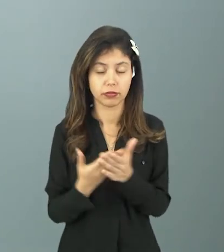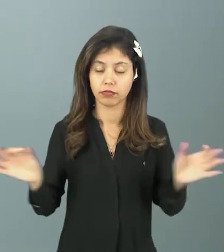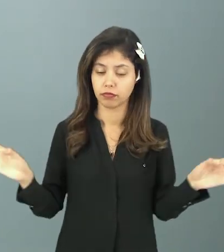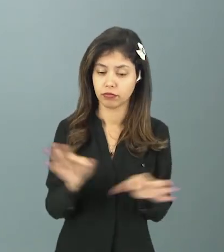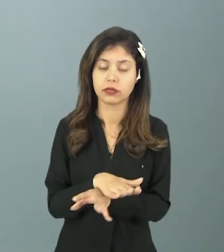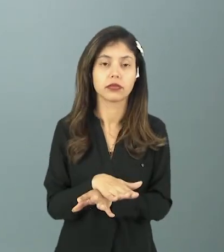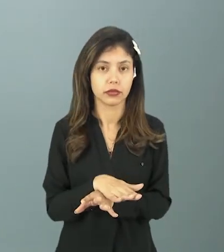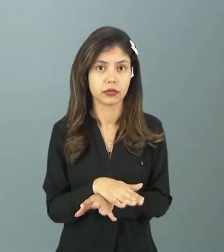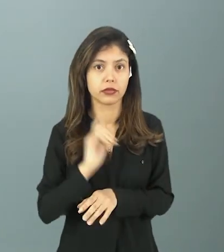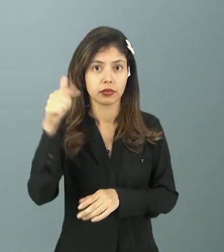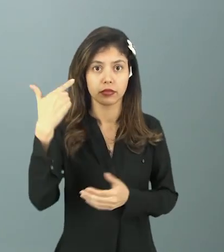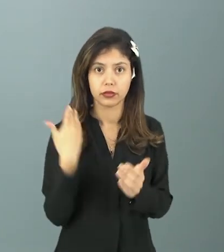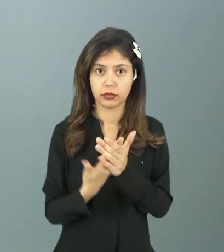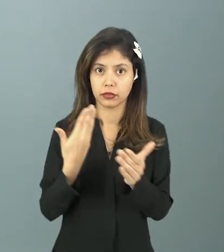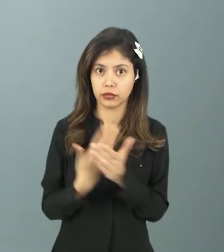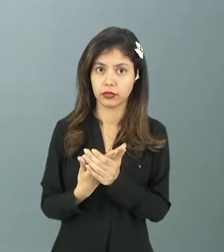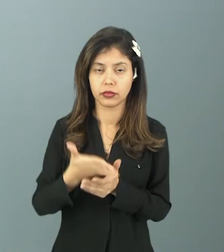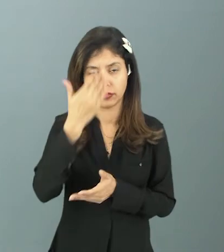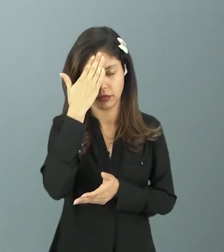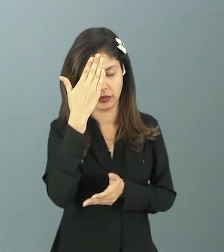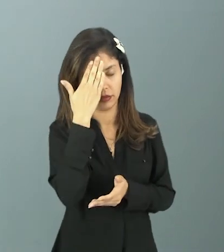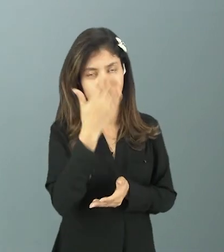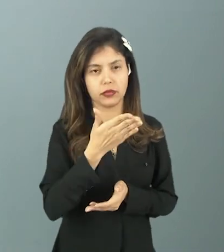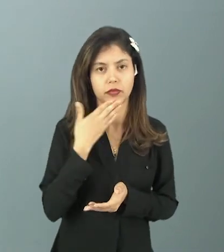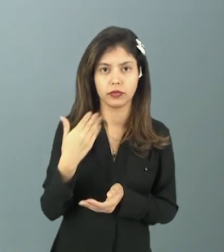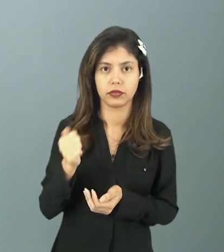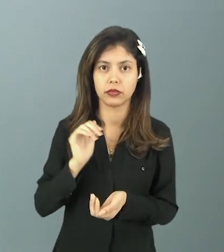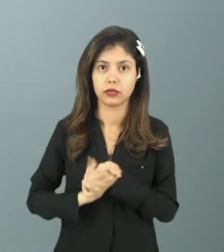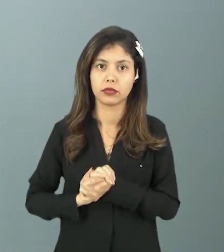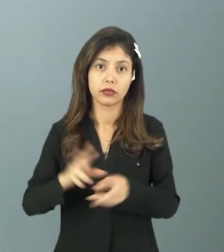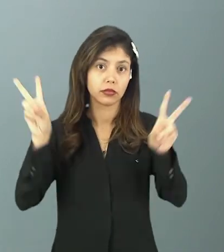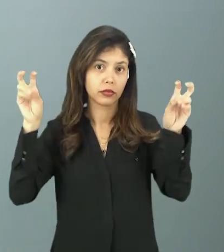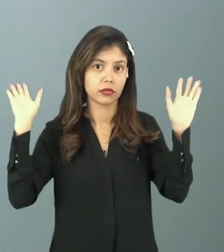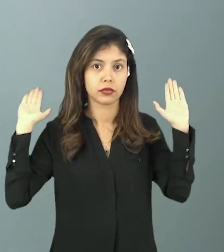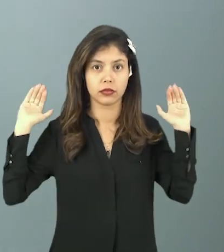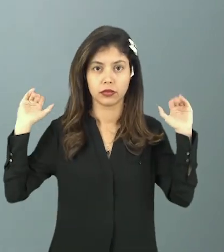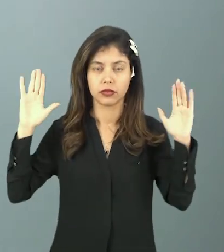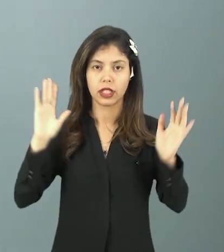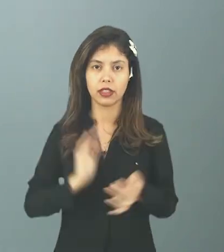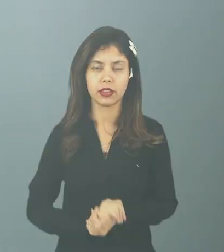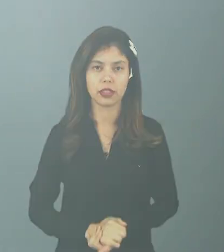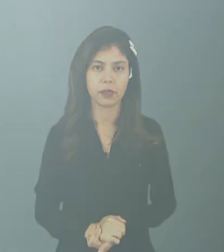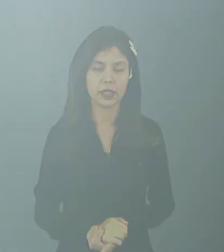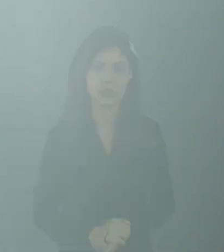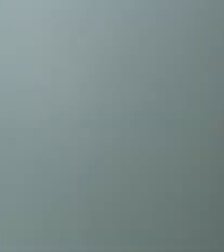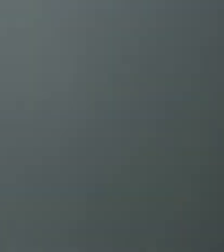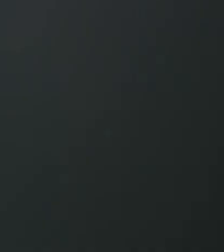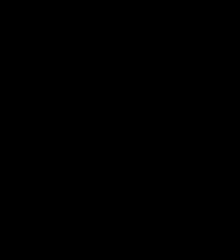aqui e eu te aguardo na próxima, para a gente entender um pouco mais sobre esse assunto, tá bom? Tchau, tchau, até a próxima.